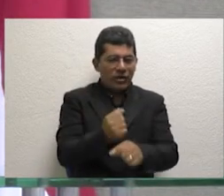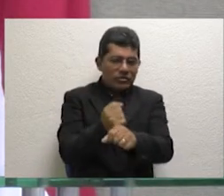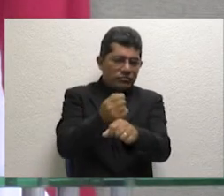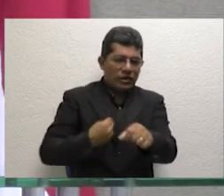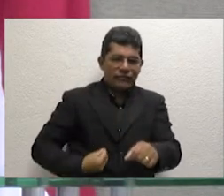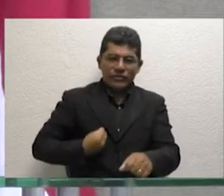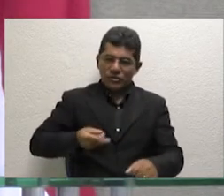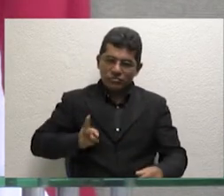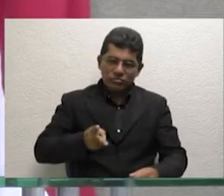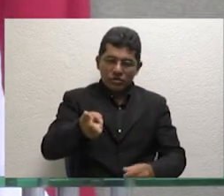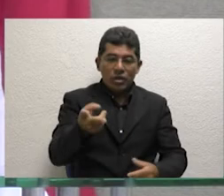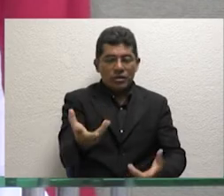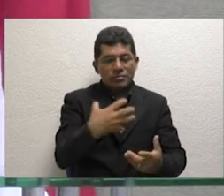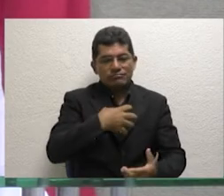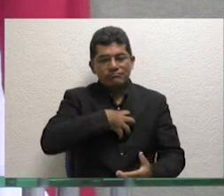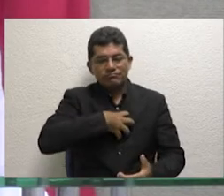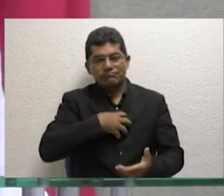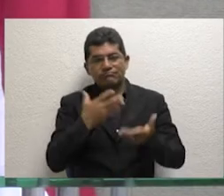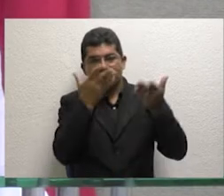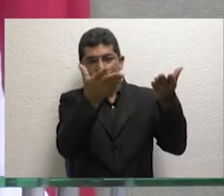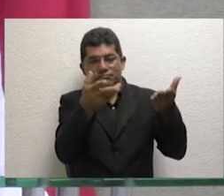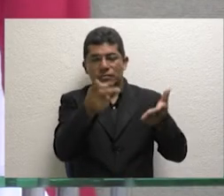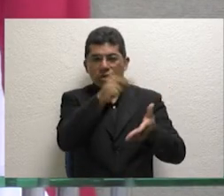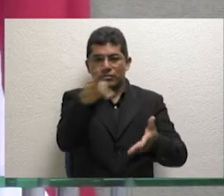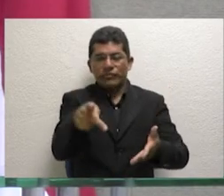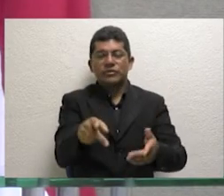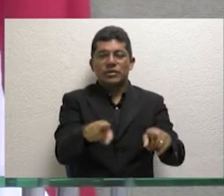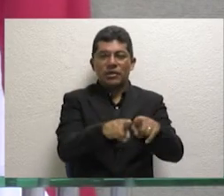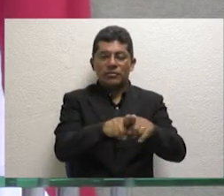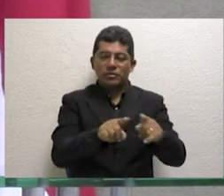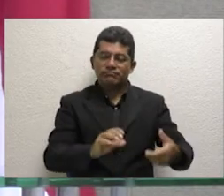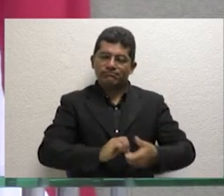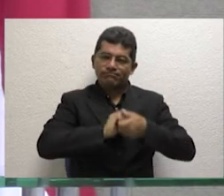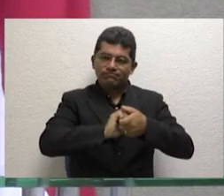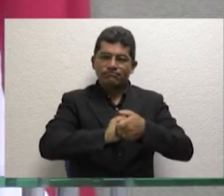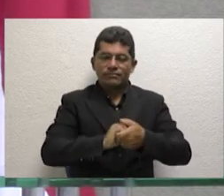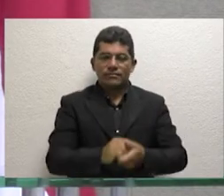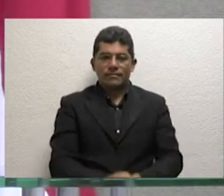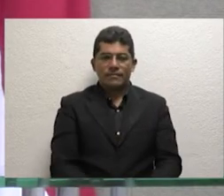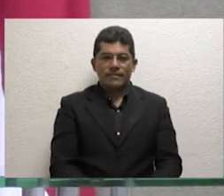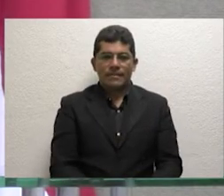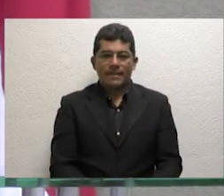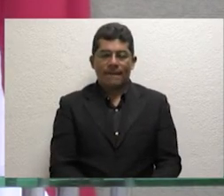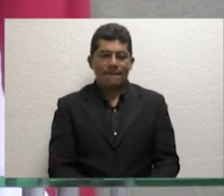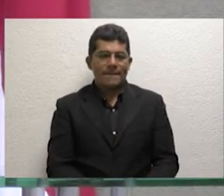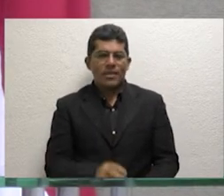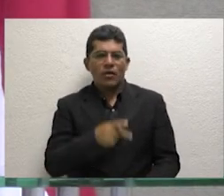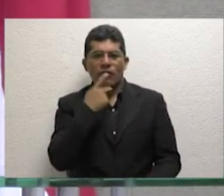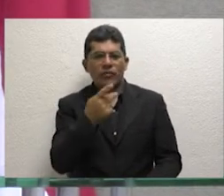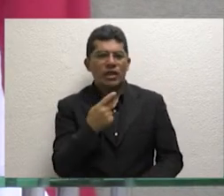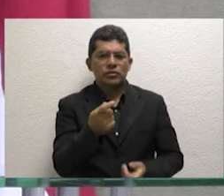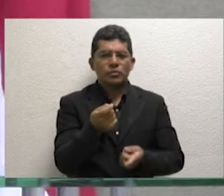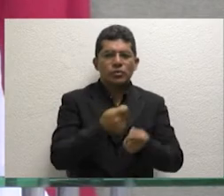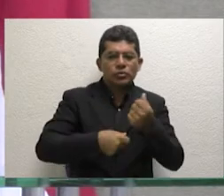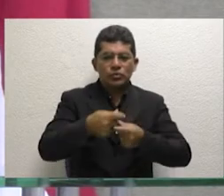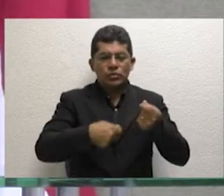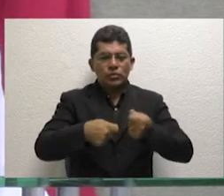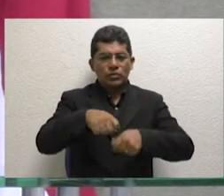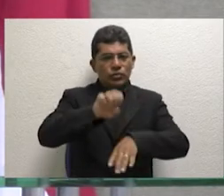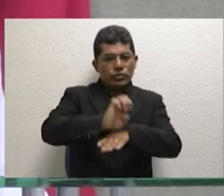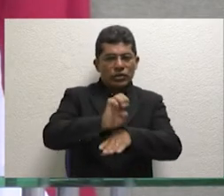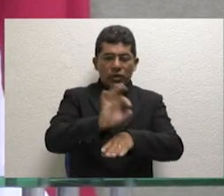eu queria me solidarizar ao pleito dos professores não vou entrar no mérito da questão orçamentária do estado